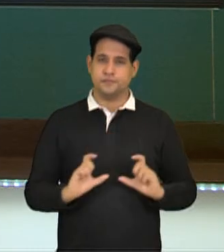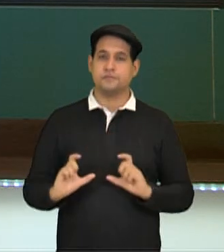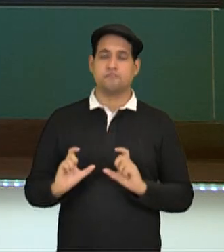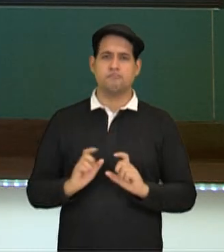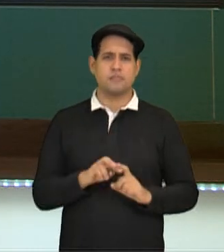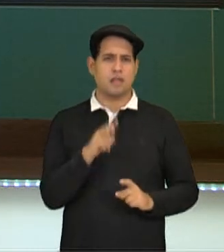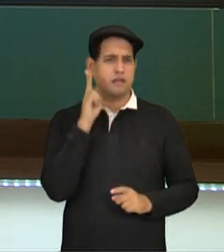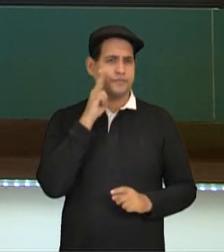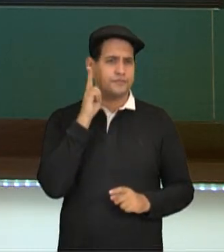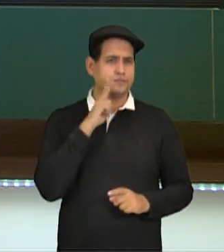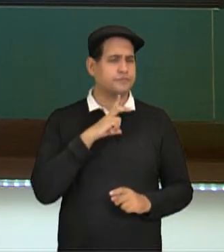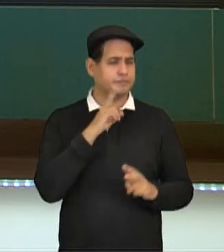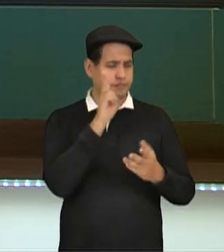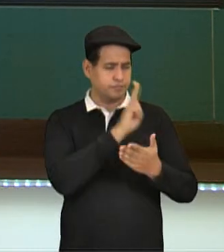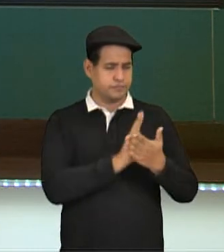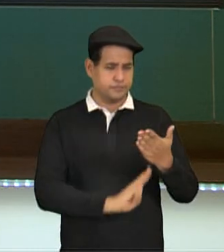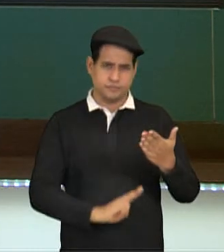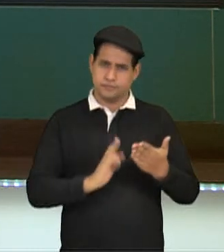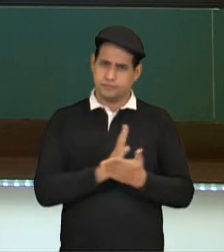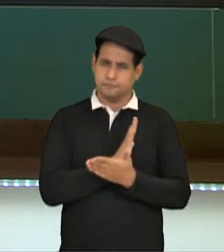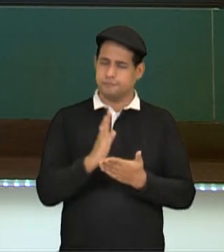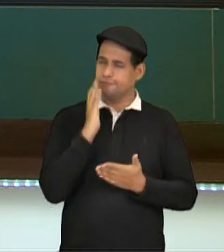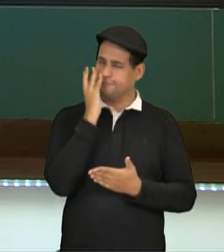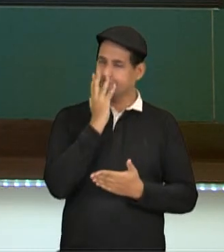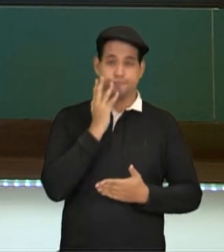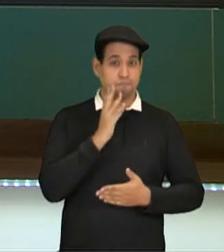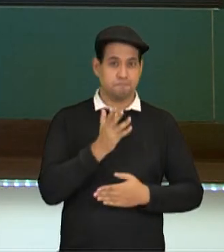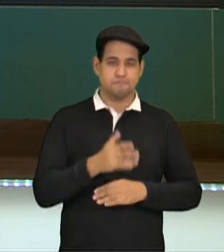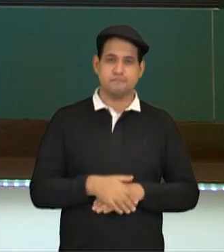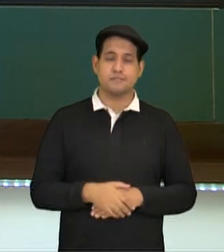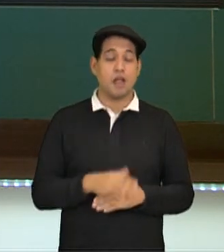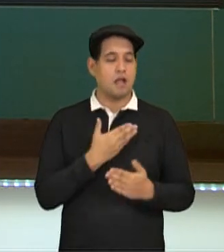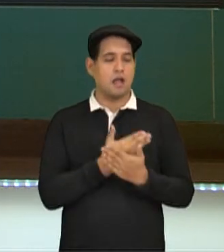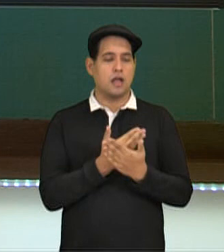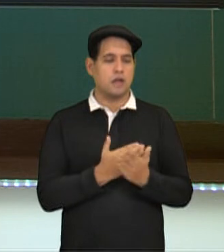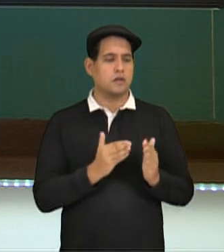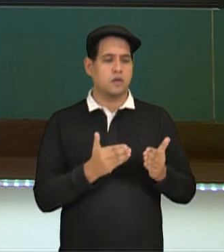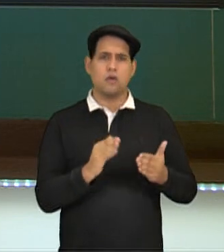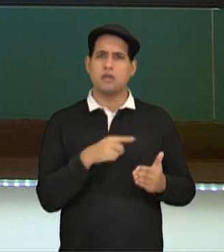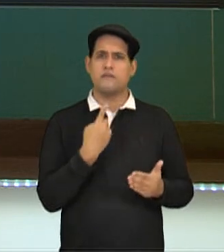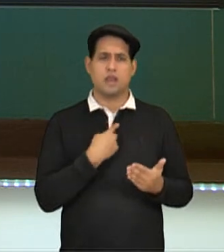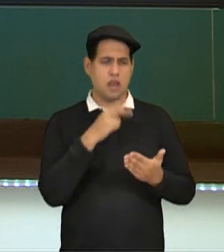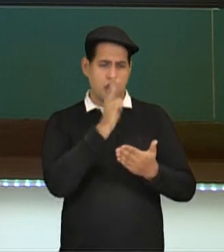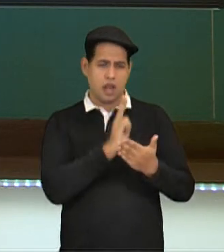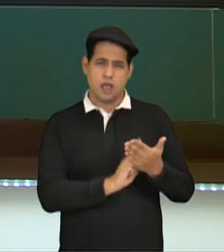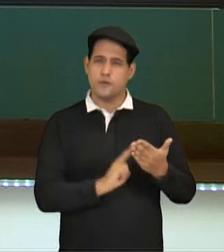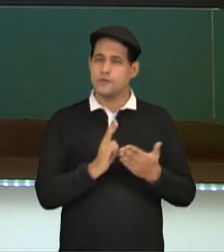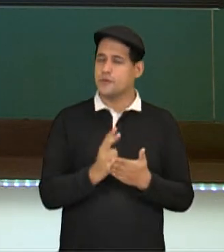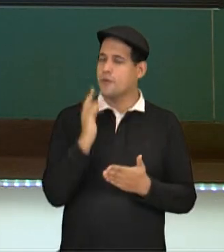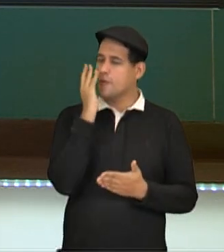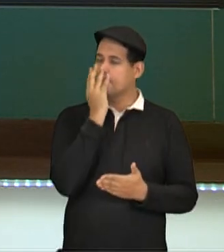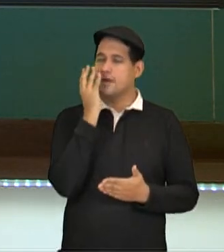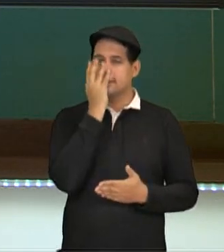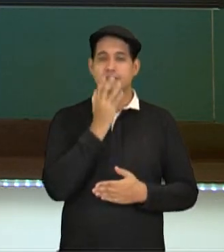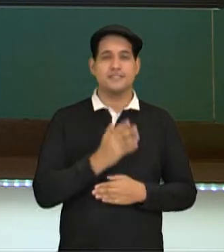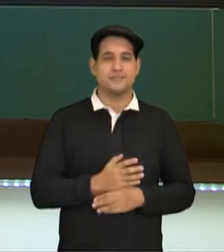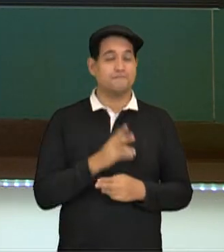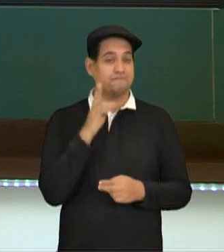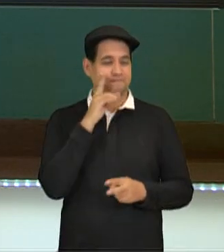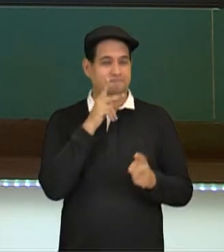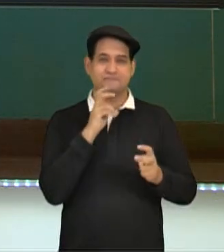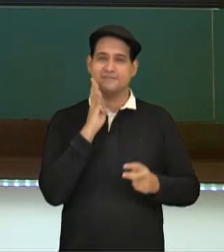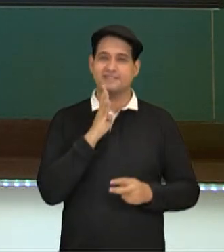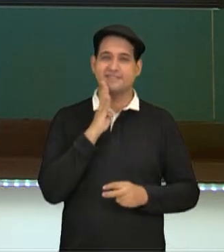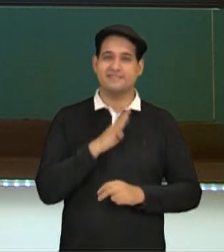Então vocês se lembram de ter lido aí algum romance em quadrinhos? Então nesta aula vamos ler o trecho de um romance em quadrinhos, olha que